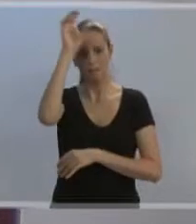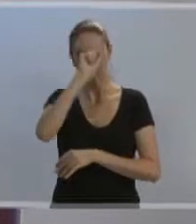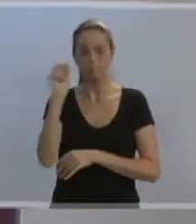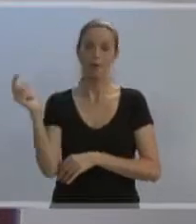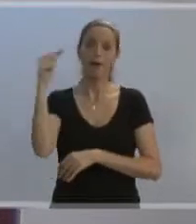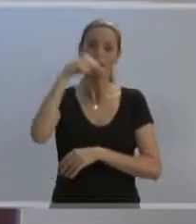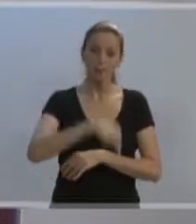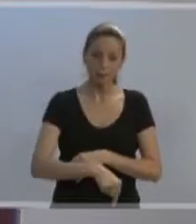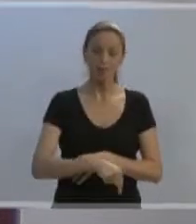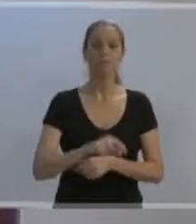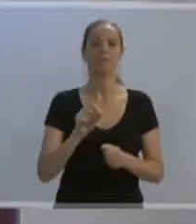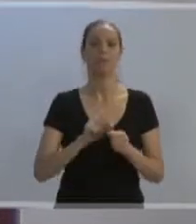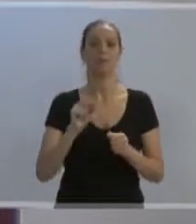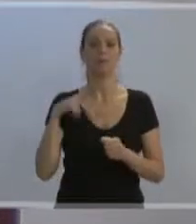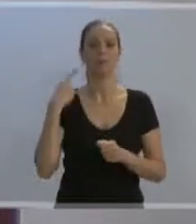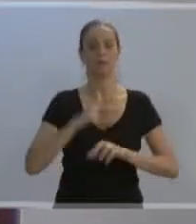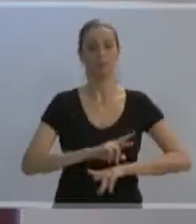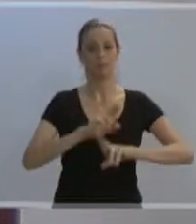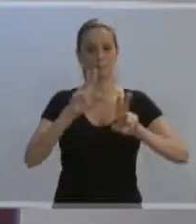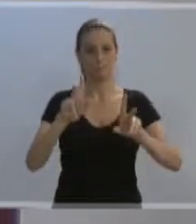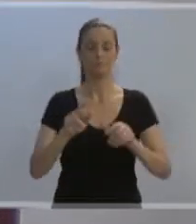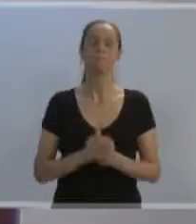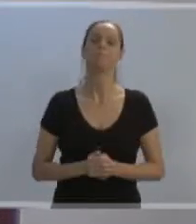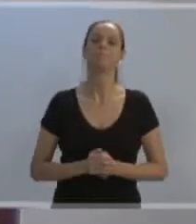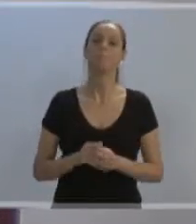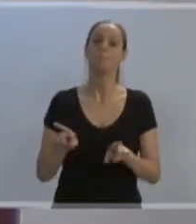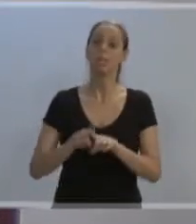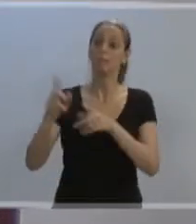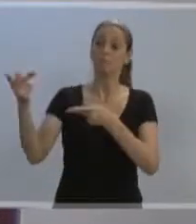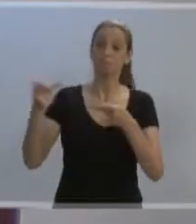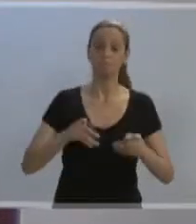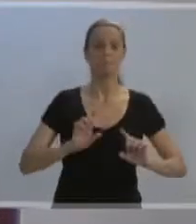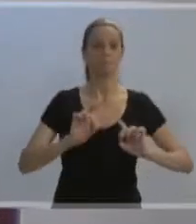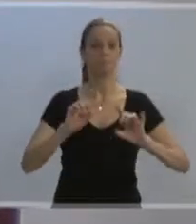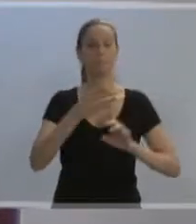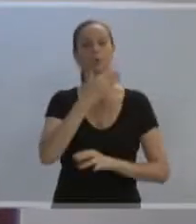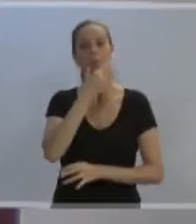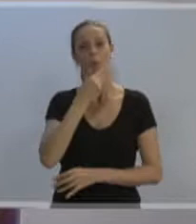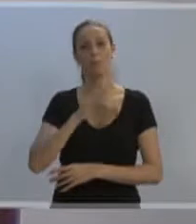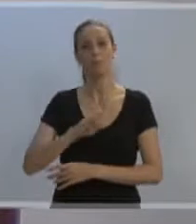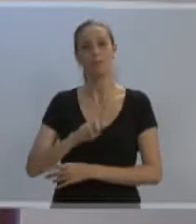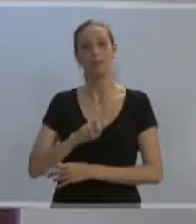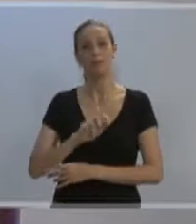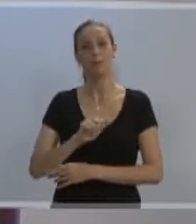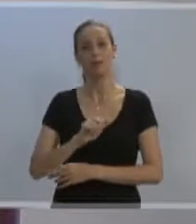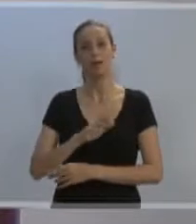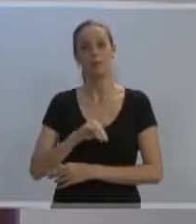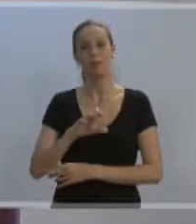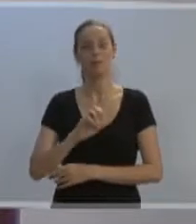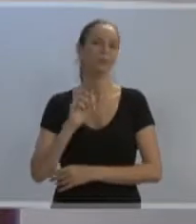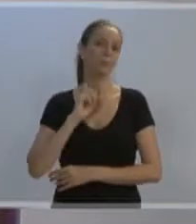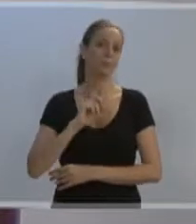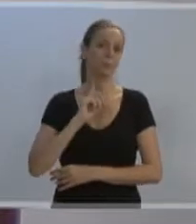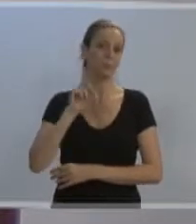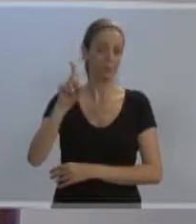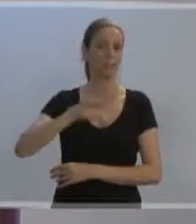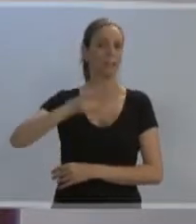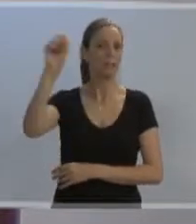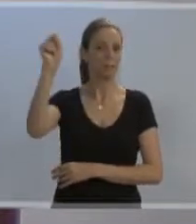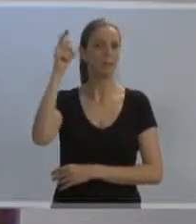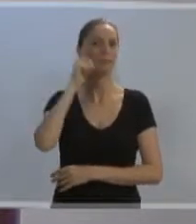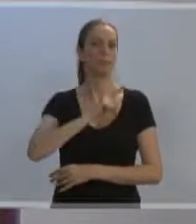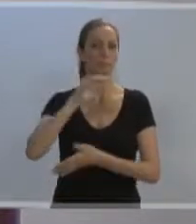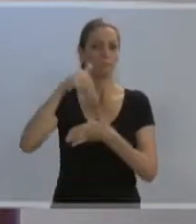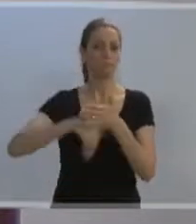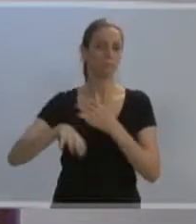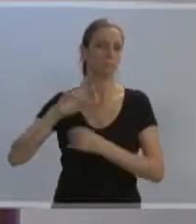na vida pública. E recebemos aqui a visita muito especial do vereador Gabriel Azevedo, de Belo Horizonte, um dos vereadores mais votados de Belo Horizonte, que